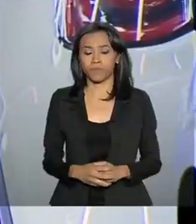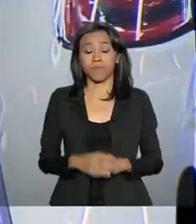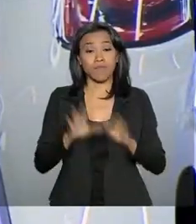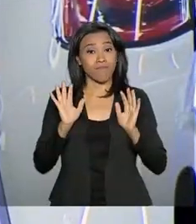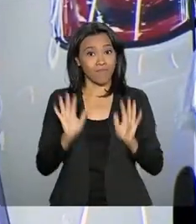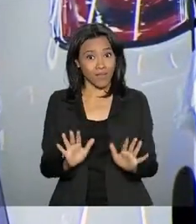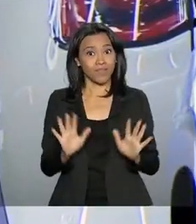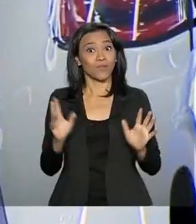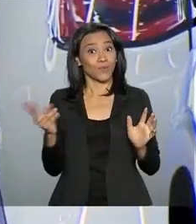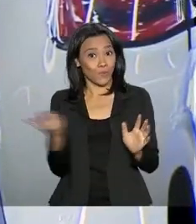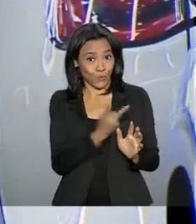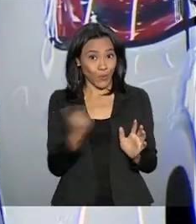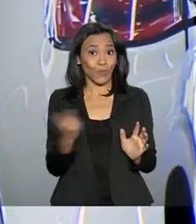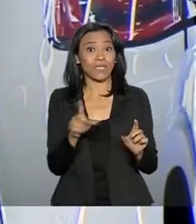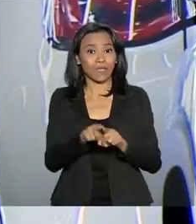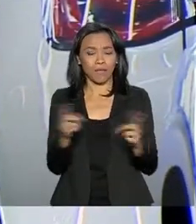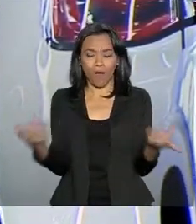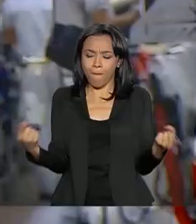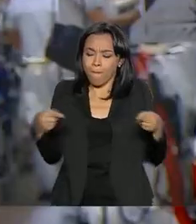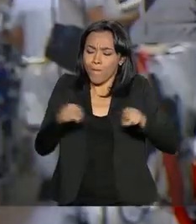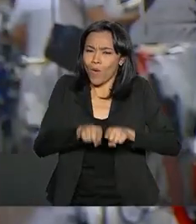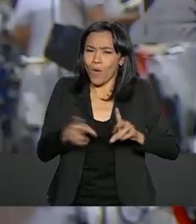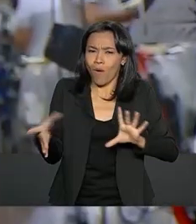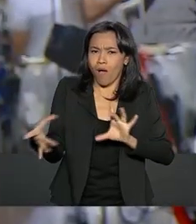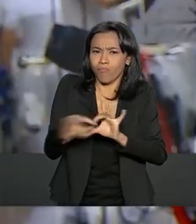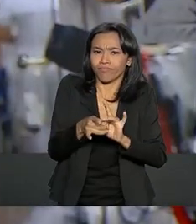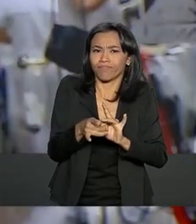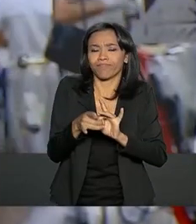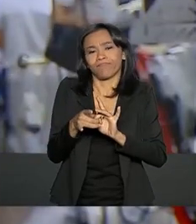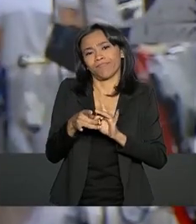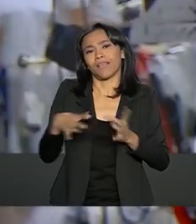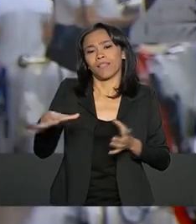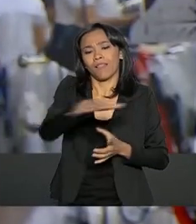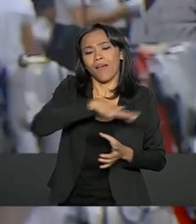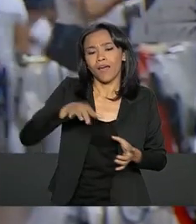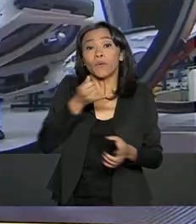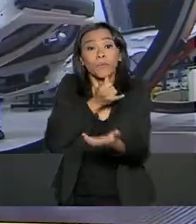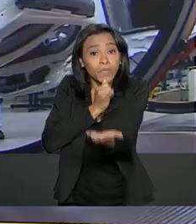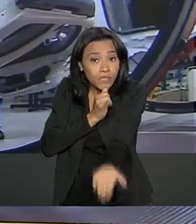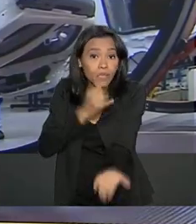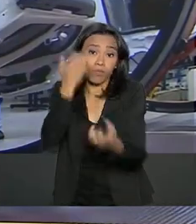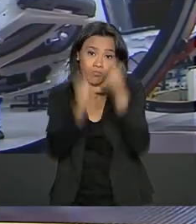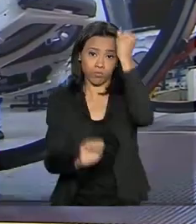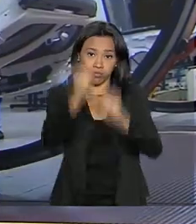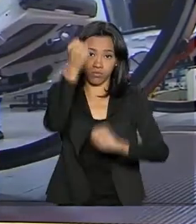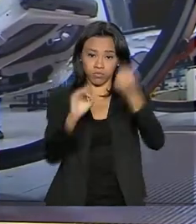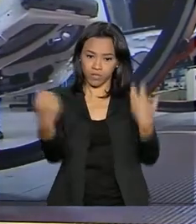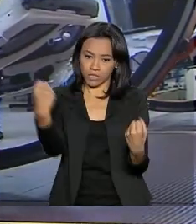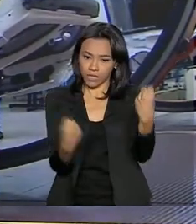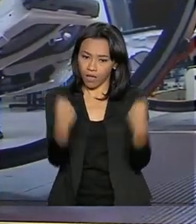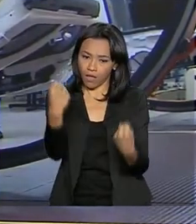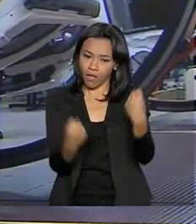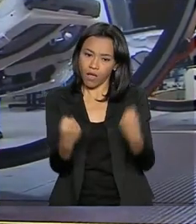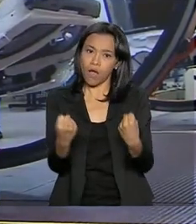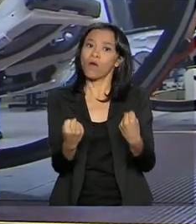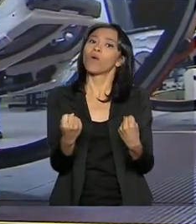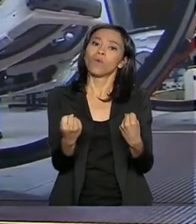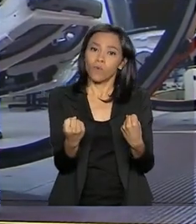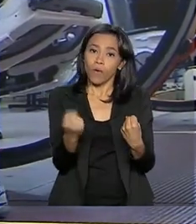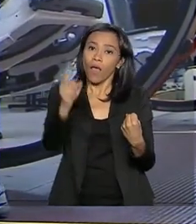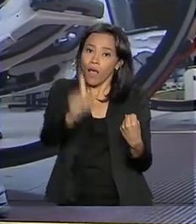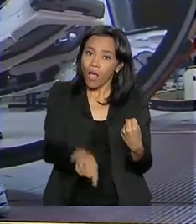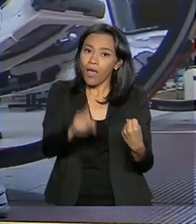mas muito próximos em outras áreas. O setor automotivo é um exemplo. As linhas de produção entre os dois países